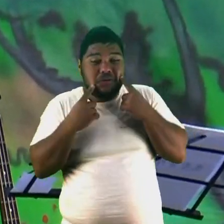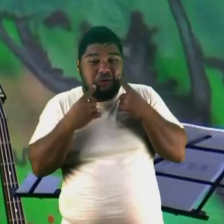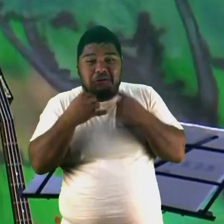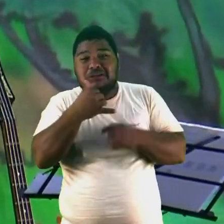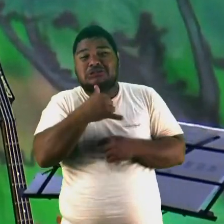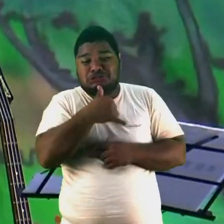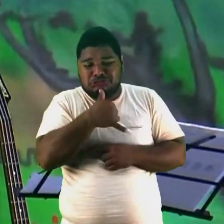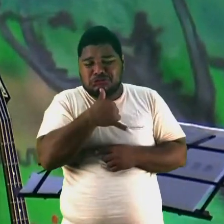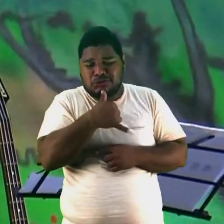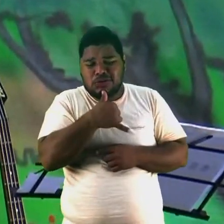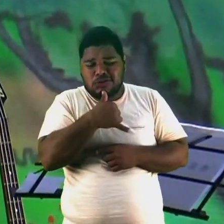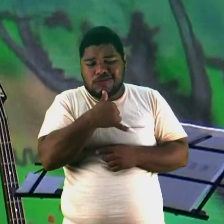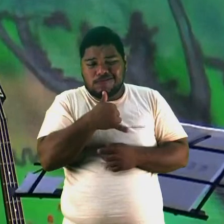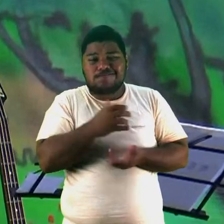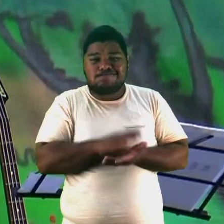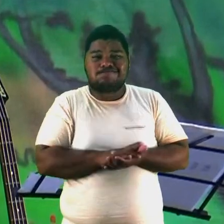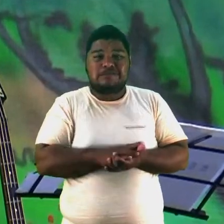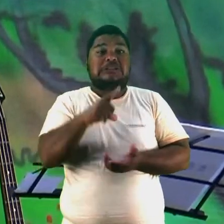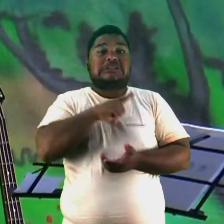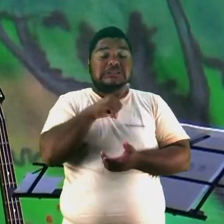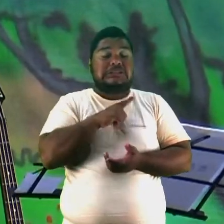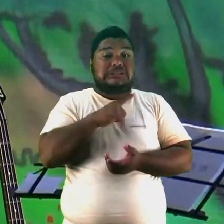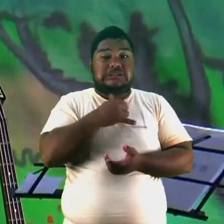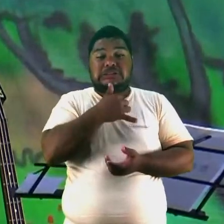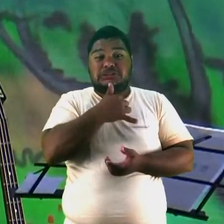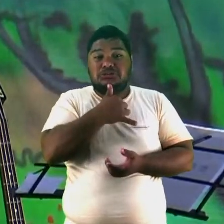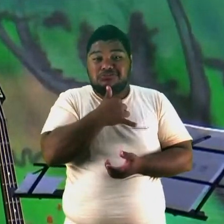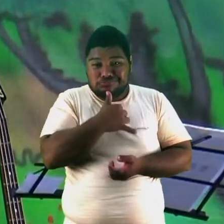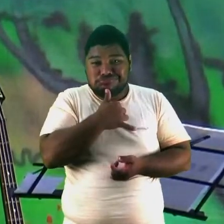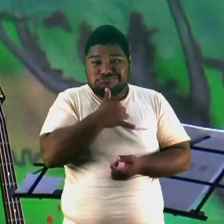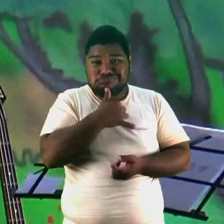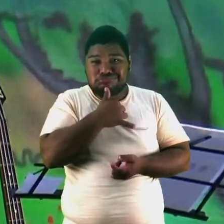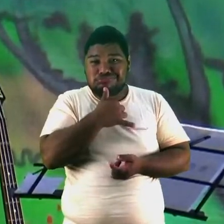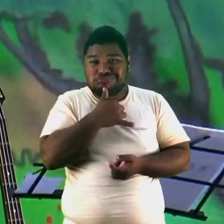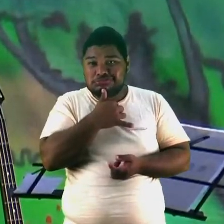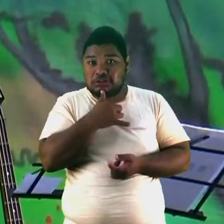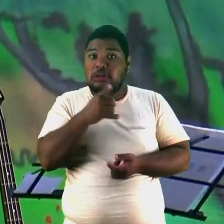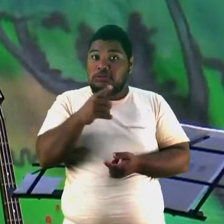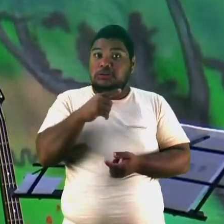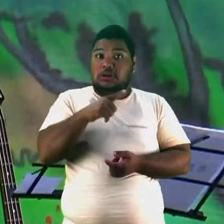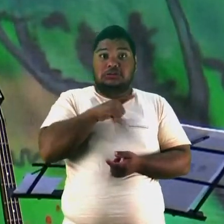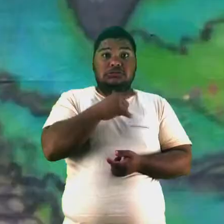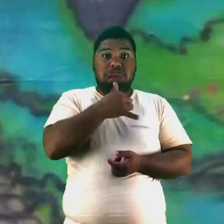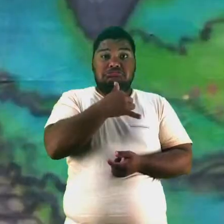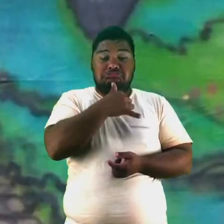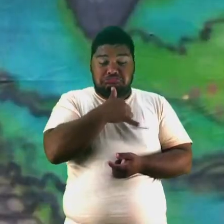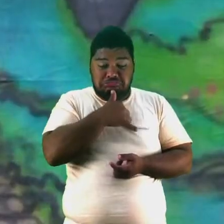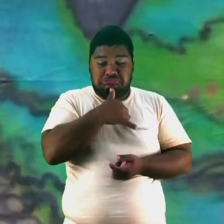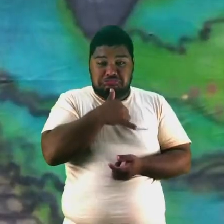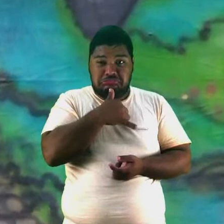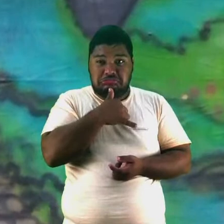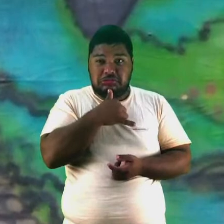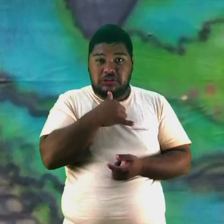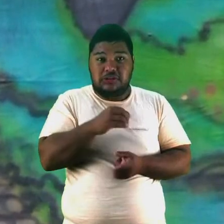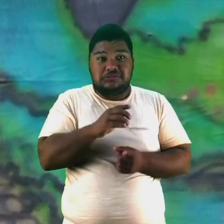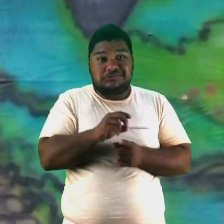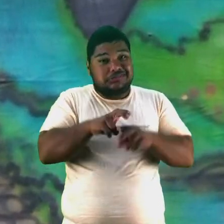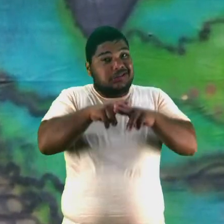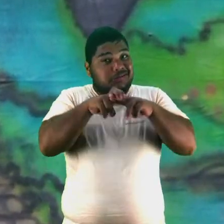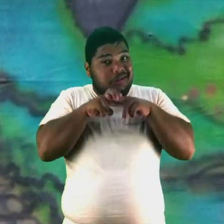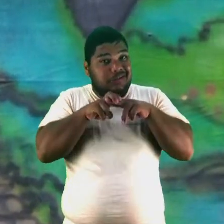tristeza, e se havia tristeza, e essa tristeza provavelmente, talvez,